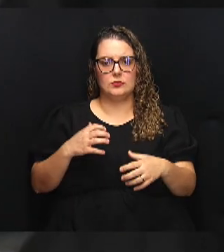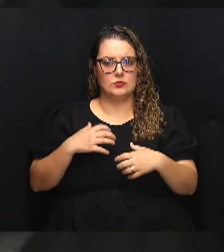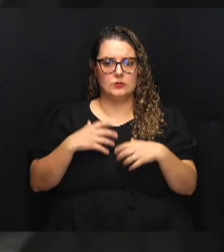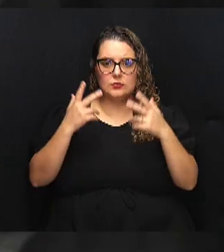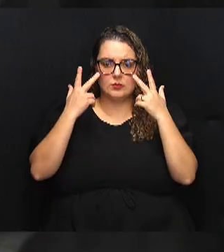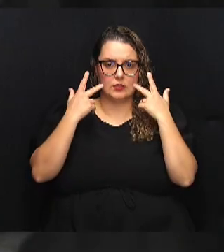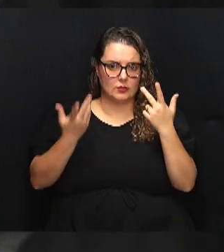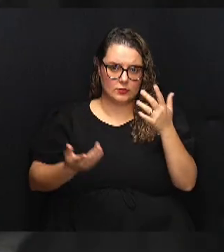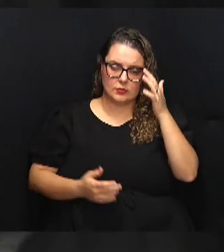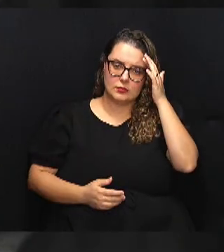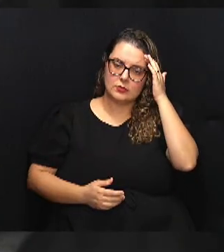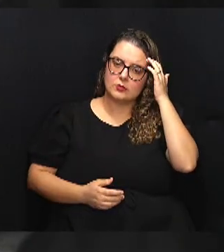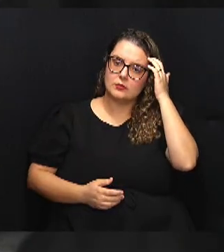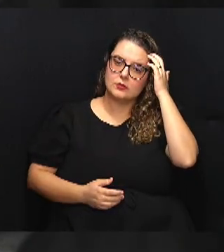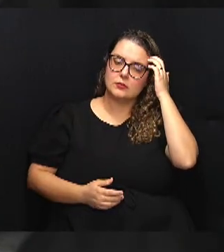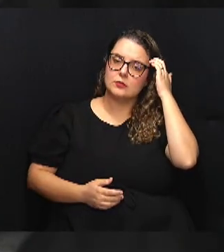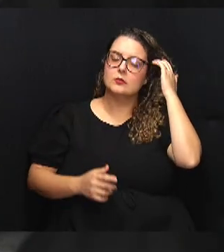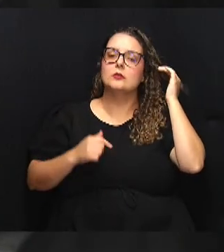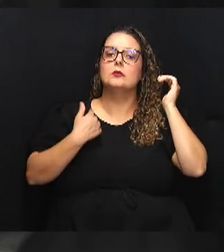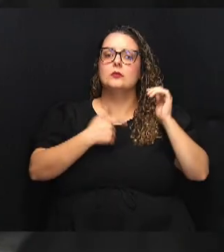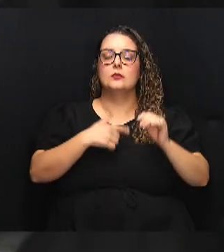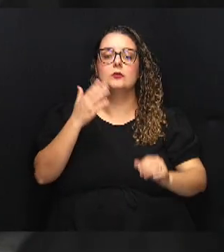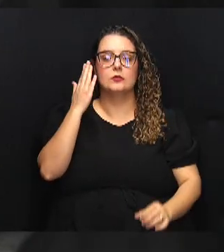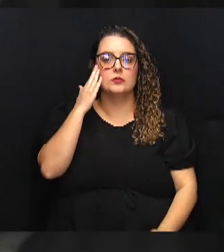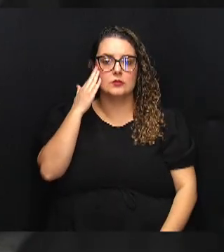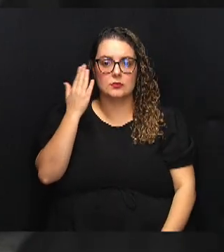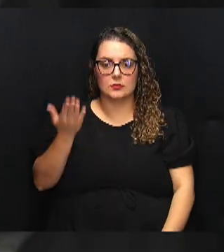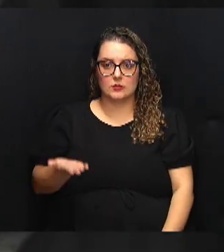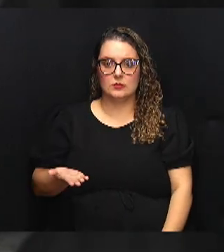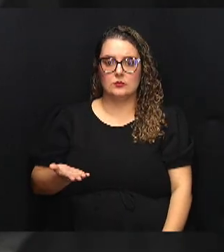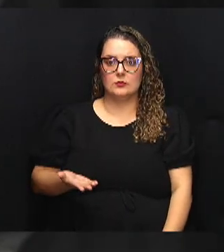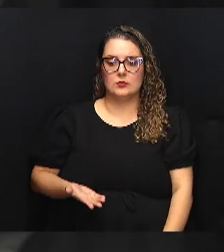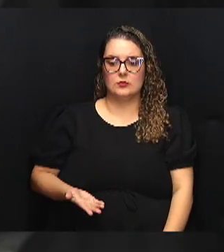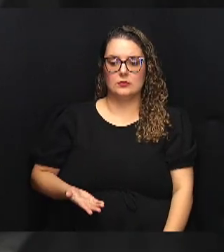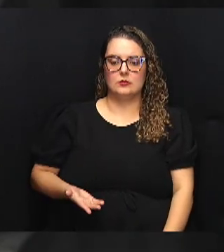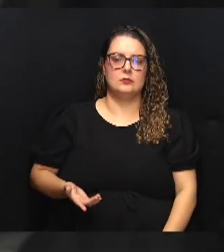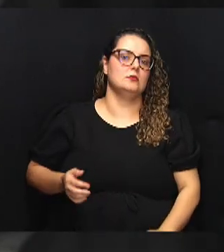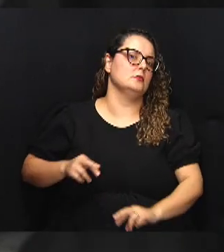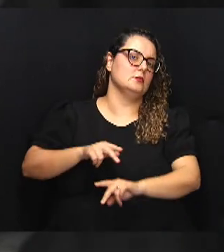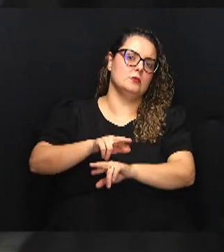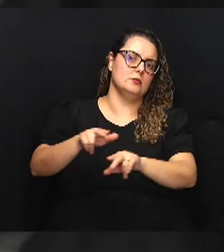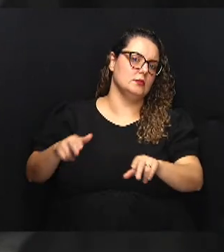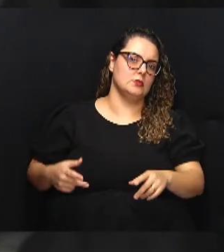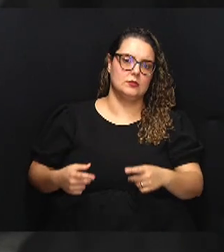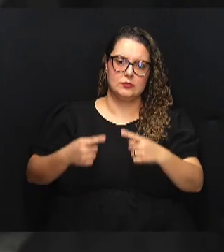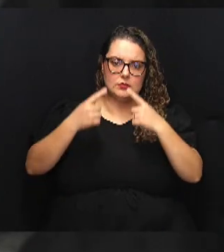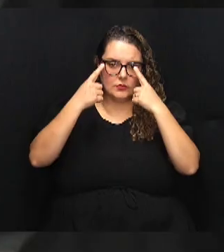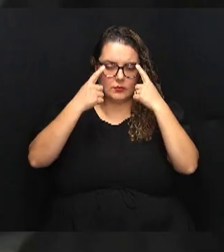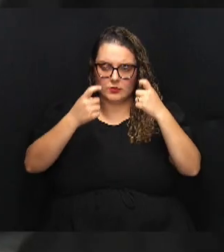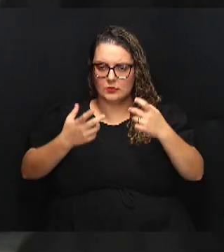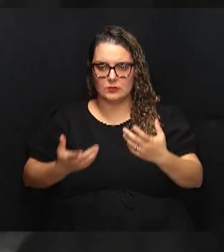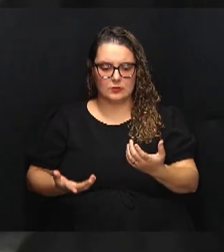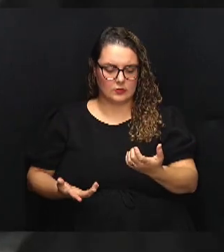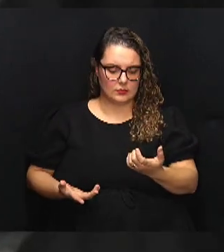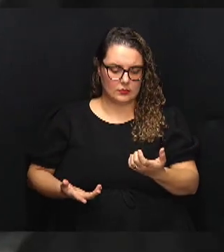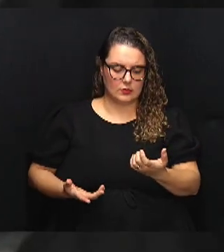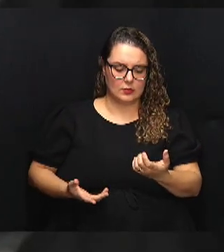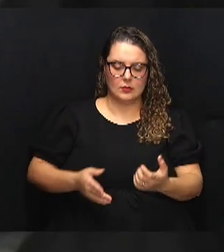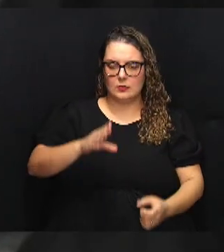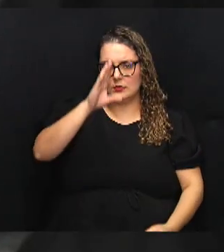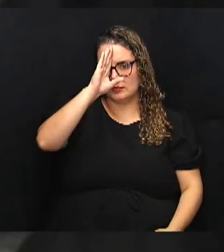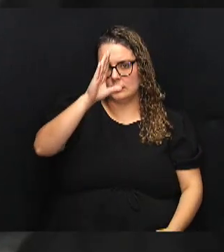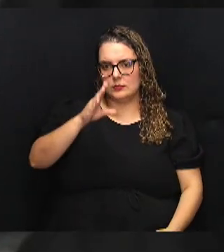natural. A gente sabe que inúmeros casos, né, de agressão, principalmente as crianças que